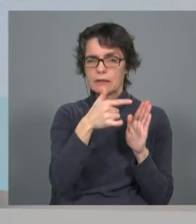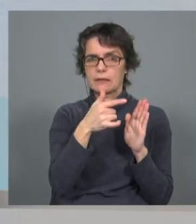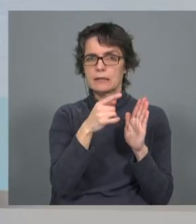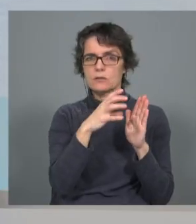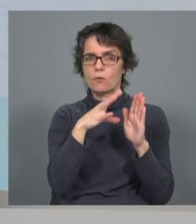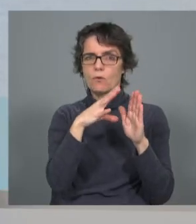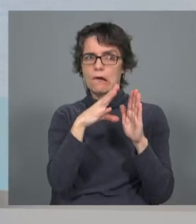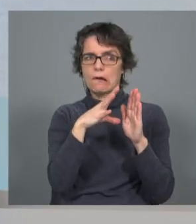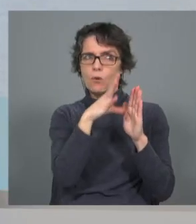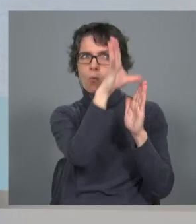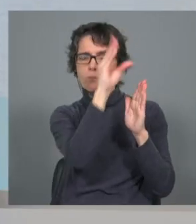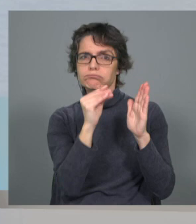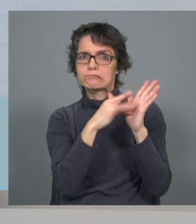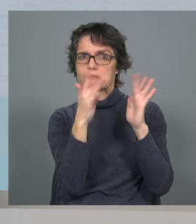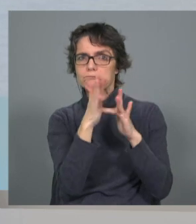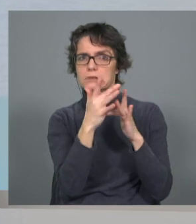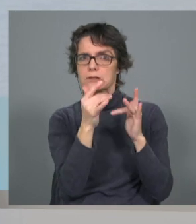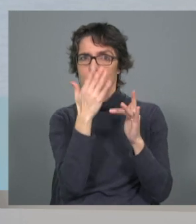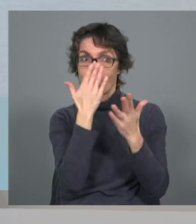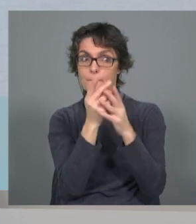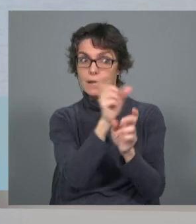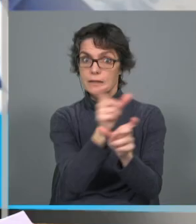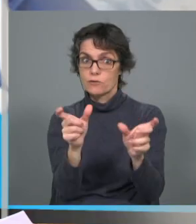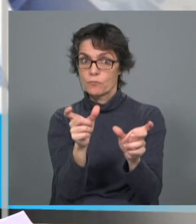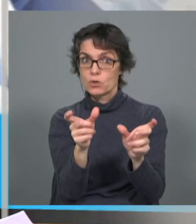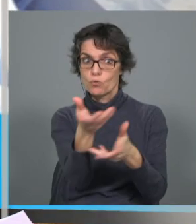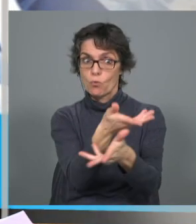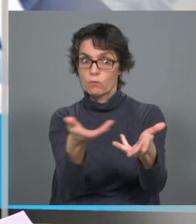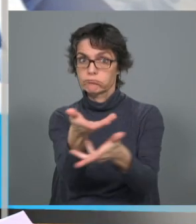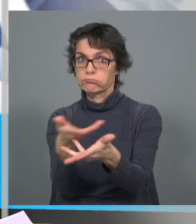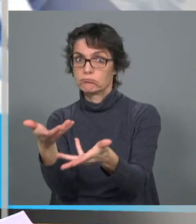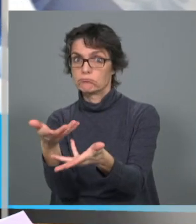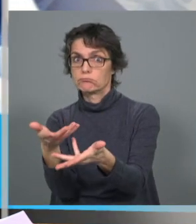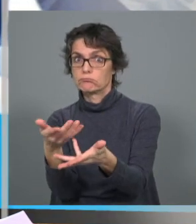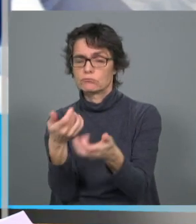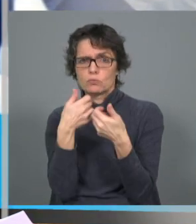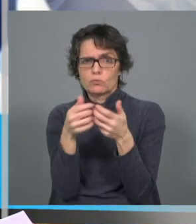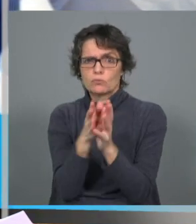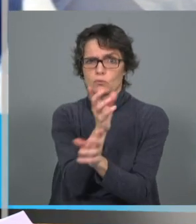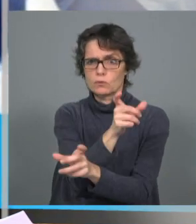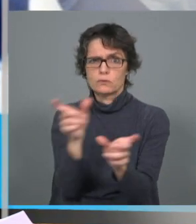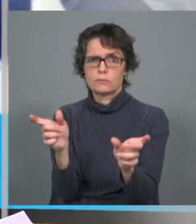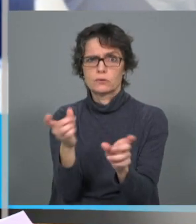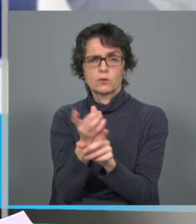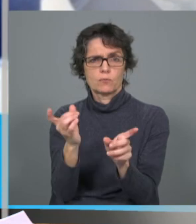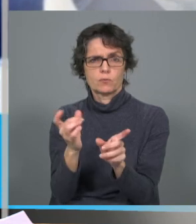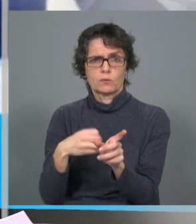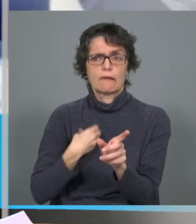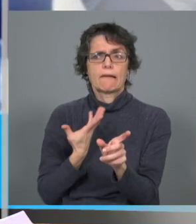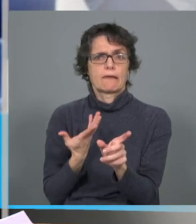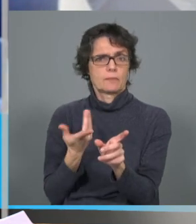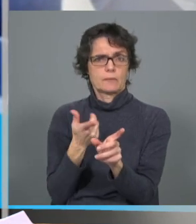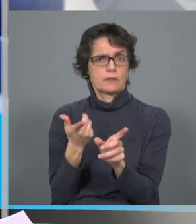quem convivem. E estamos a falar de todas as pessoas, não é? Porque a caridade não olha a